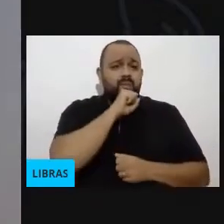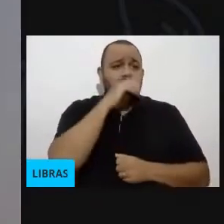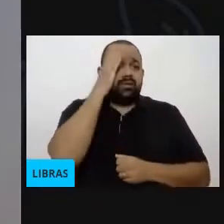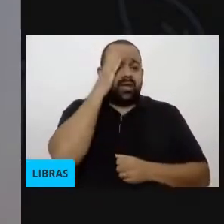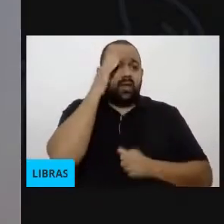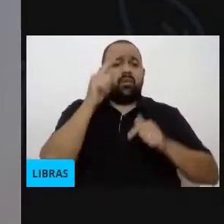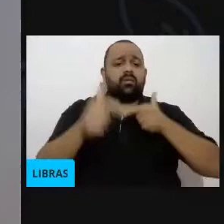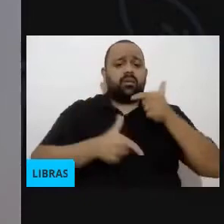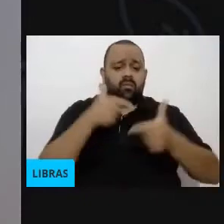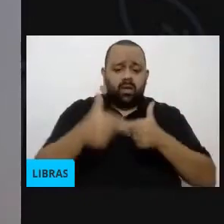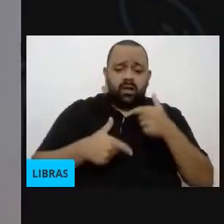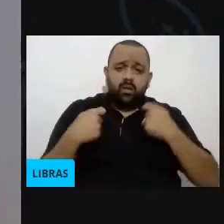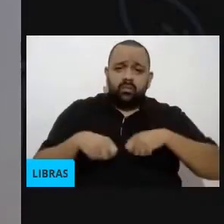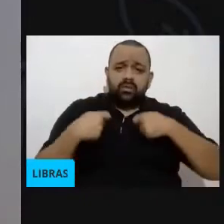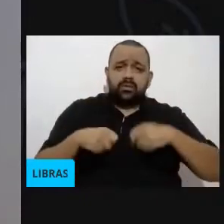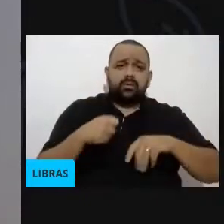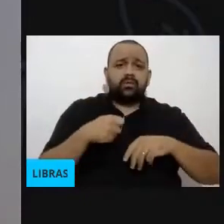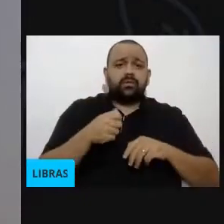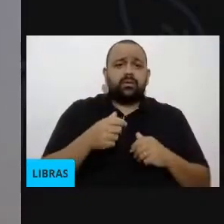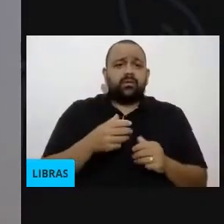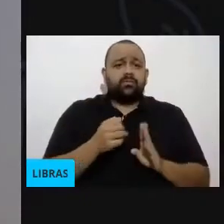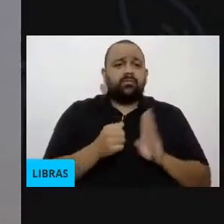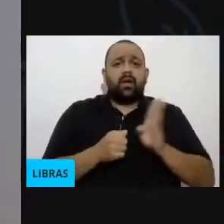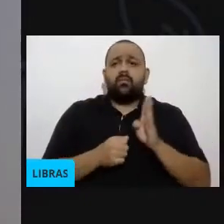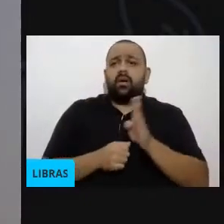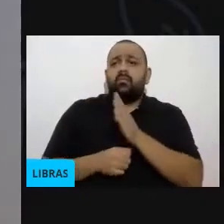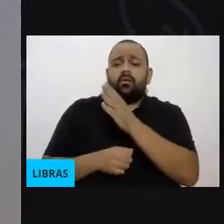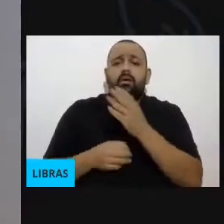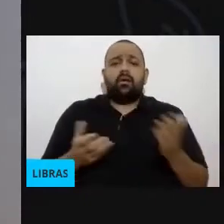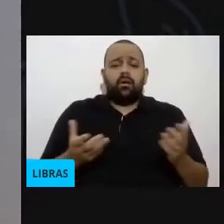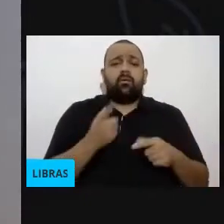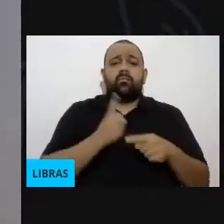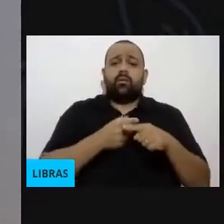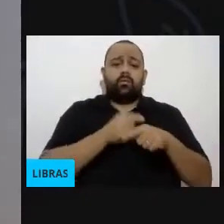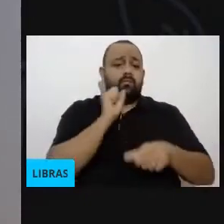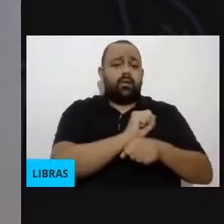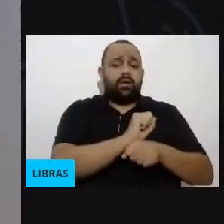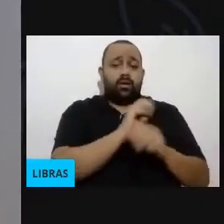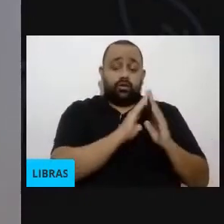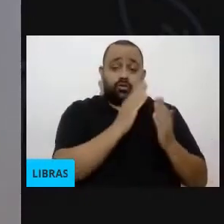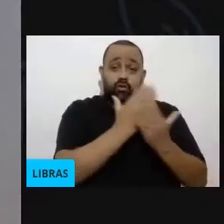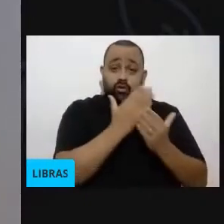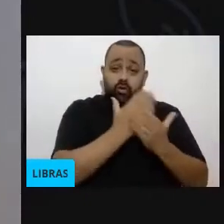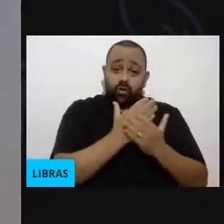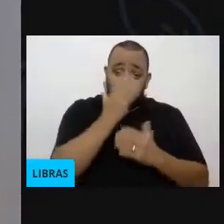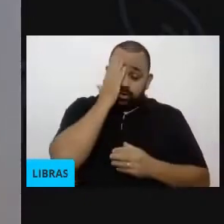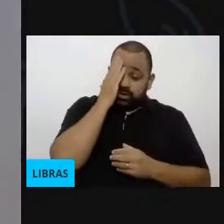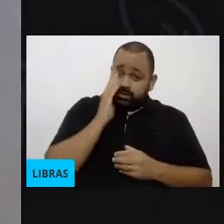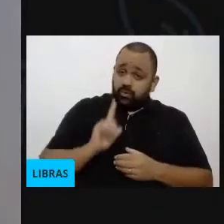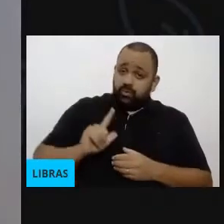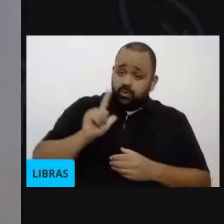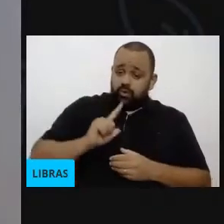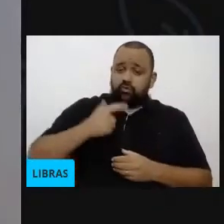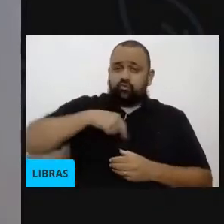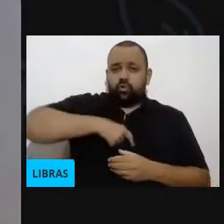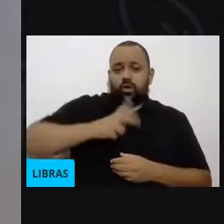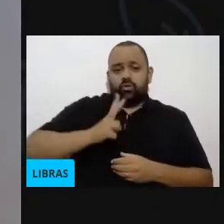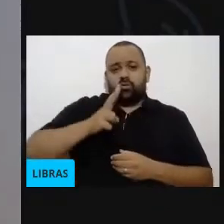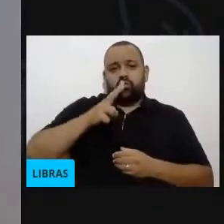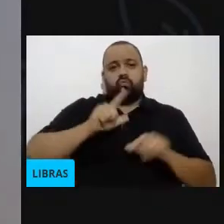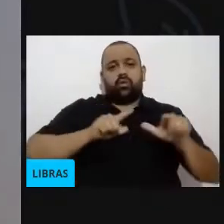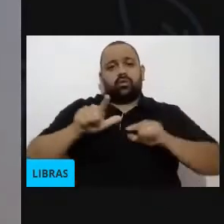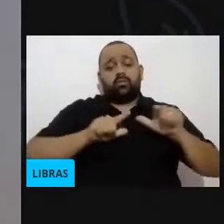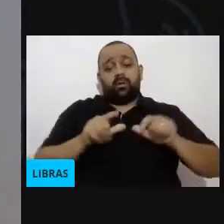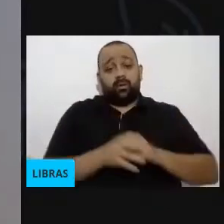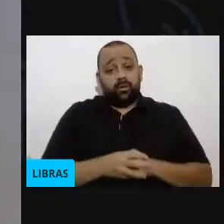que trabalhar, né? Porque eles pararam a escola, mas, obviamente, a gente continua trabalhando.